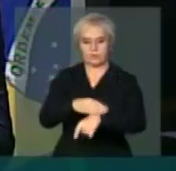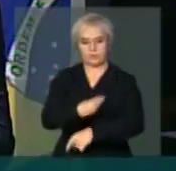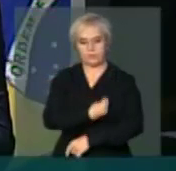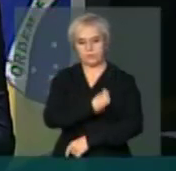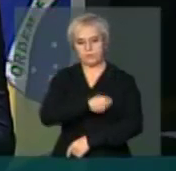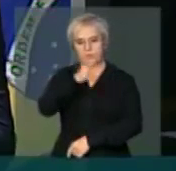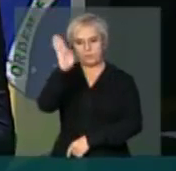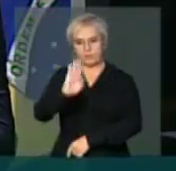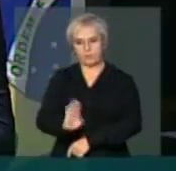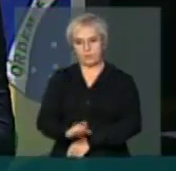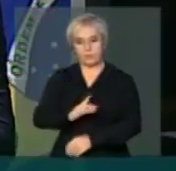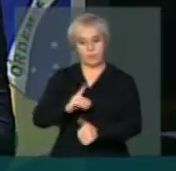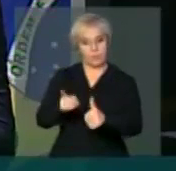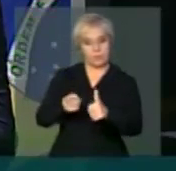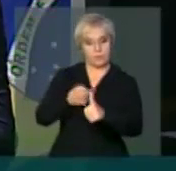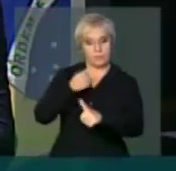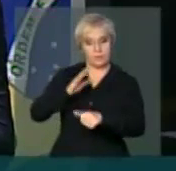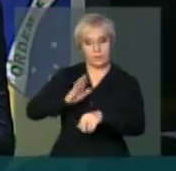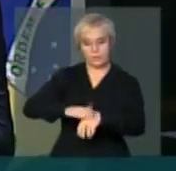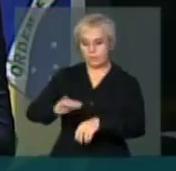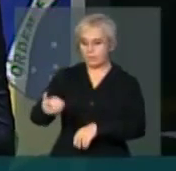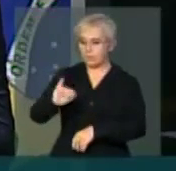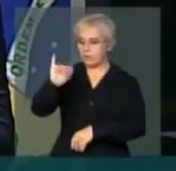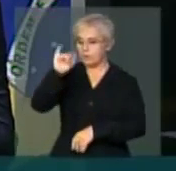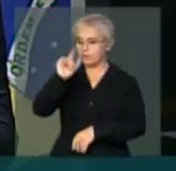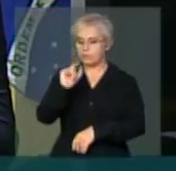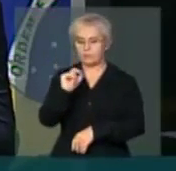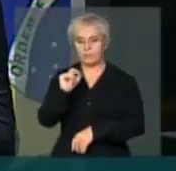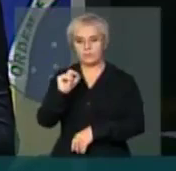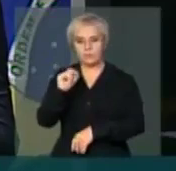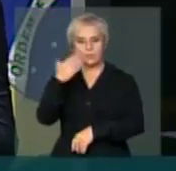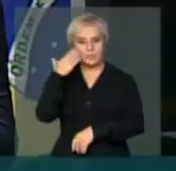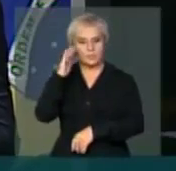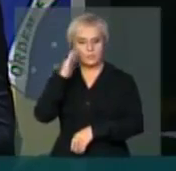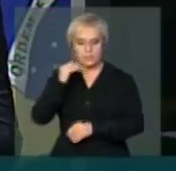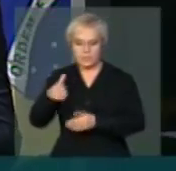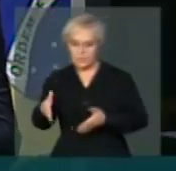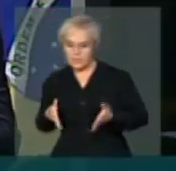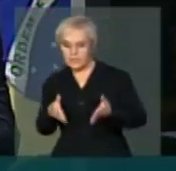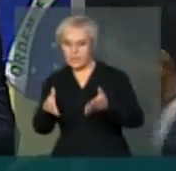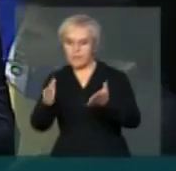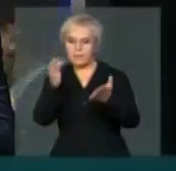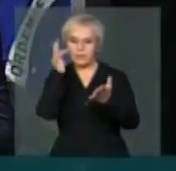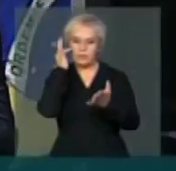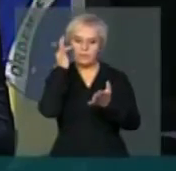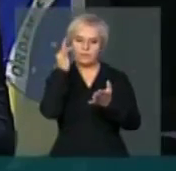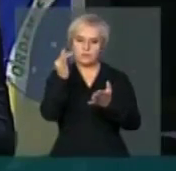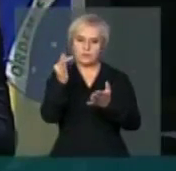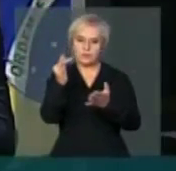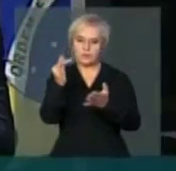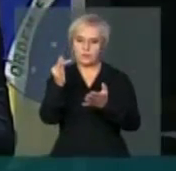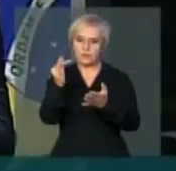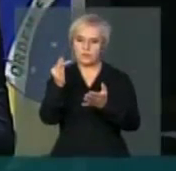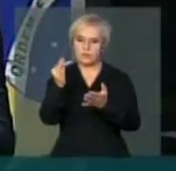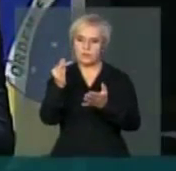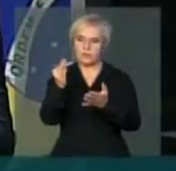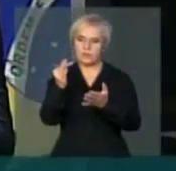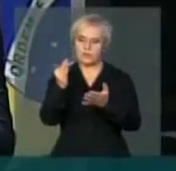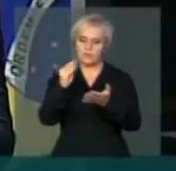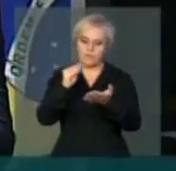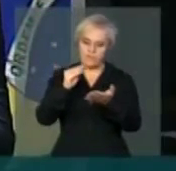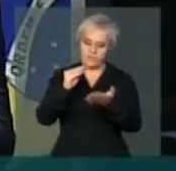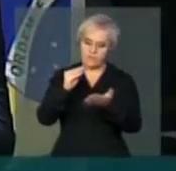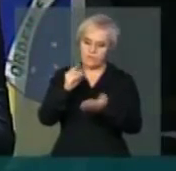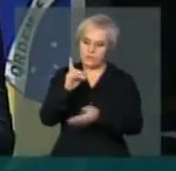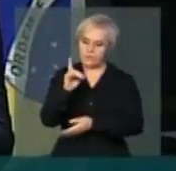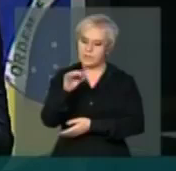O primeiro e mais importante é que não há nenhum caminho para o futuro sem democracia e liberdade. Sabemos bem o